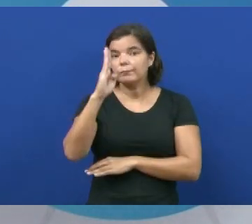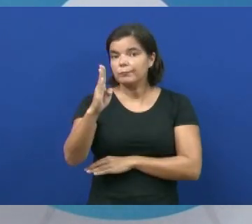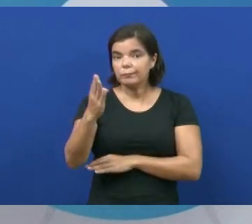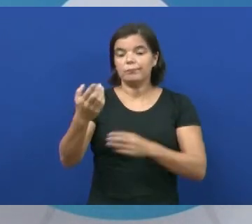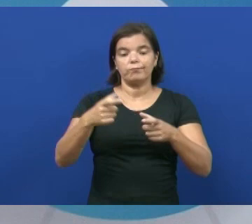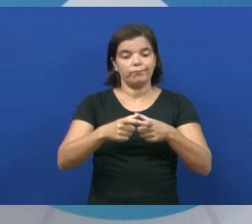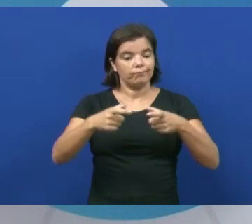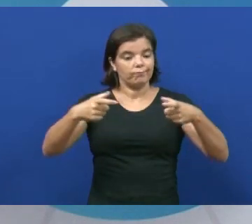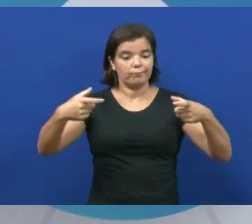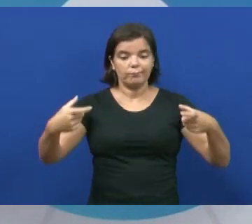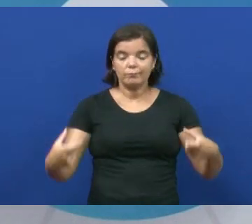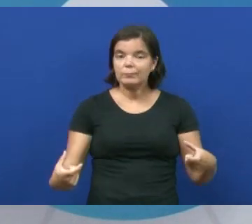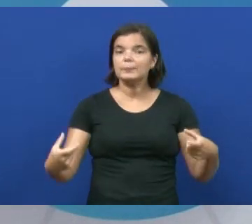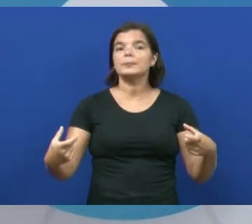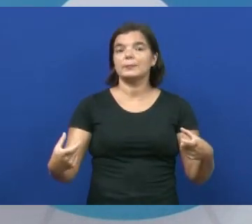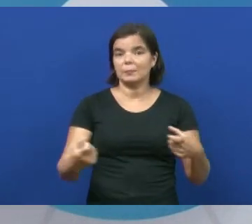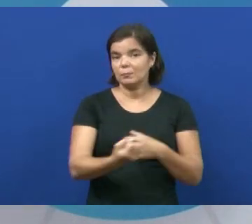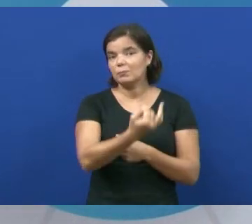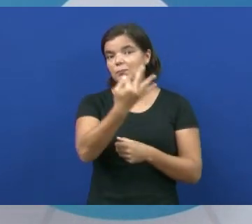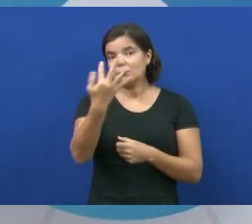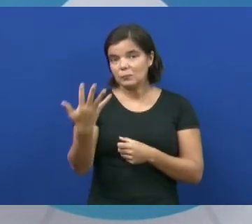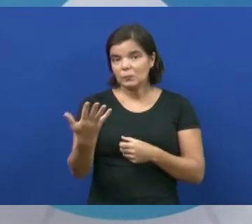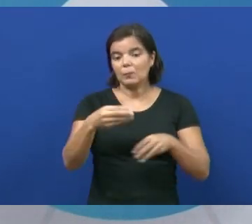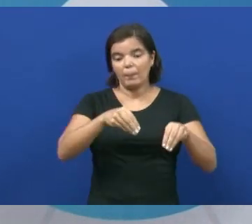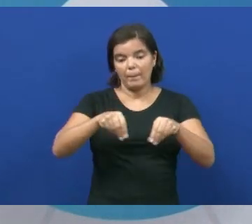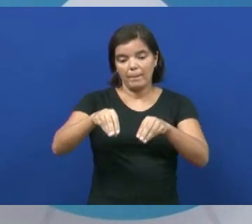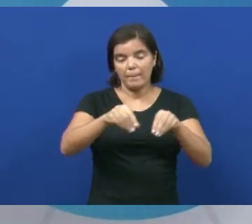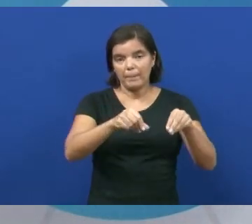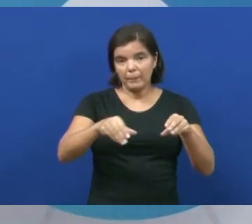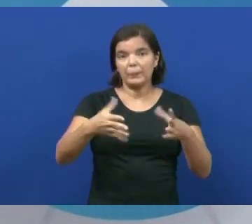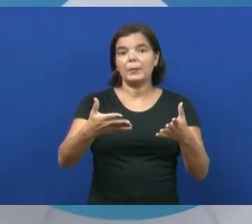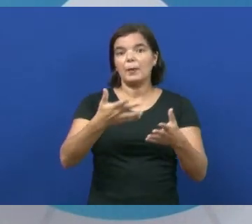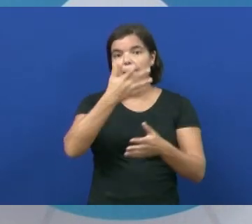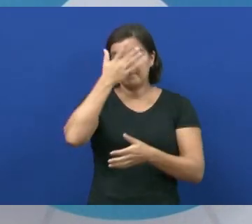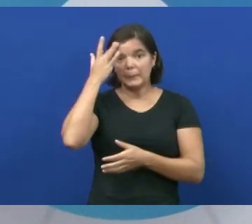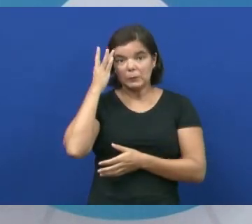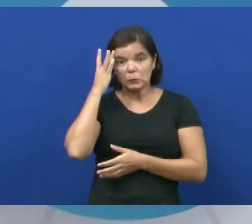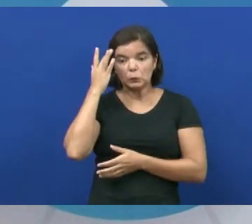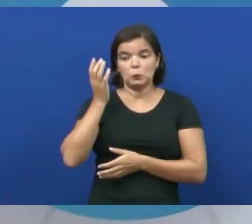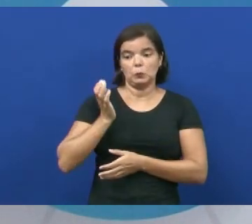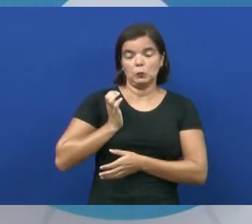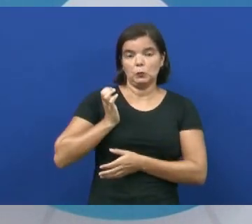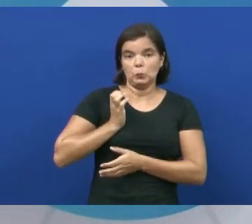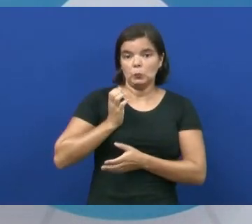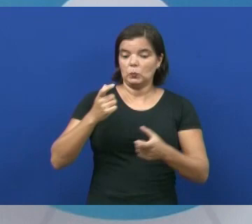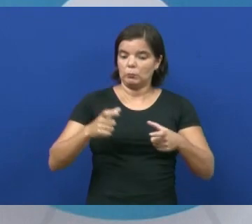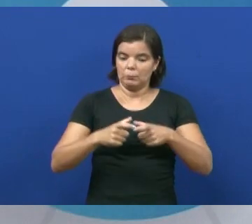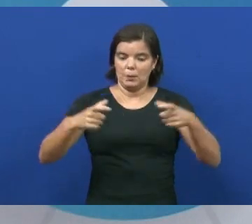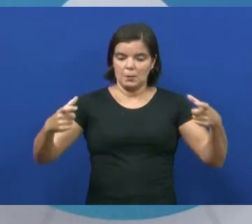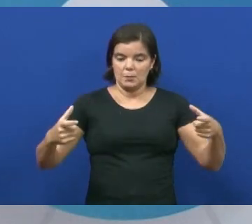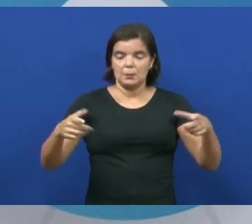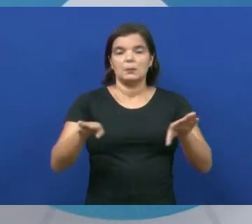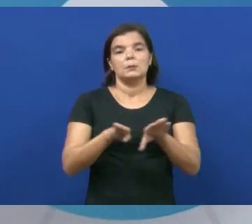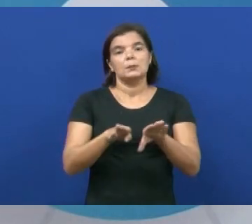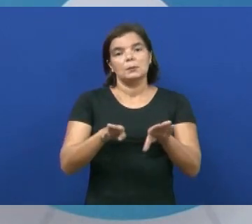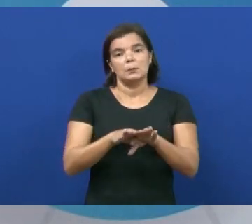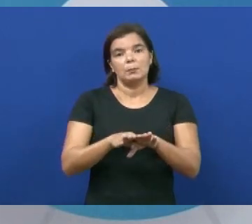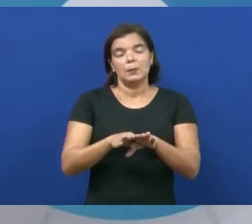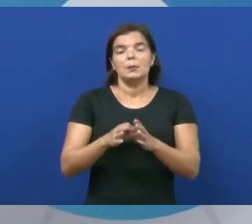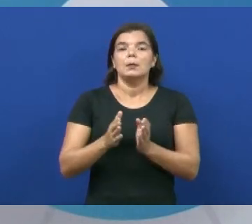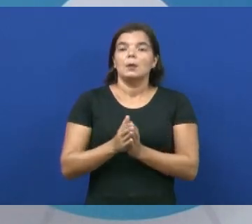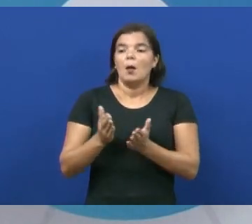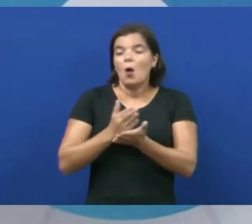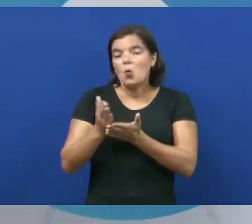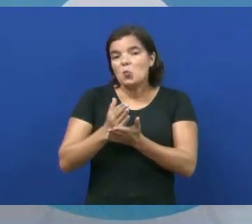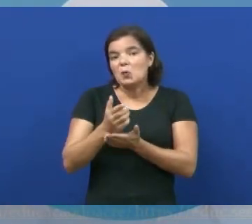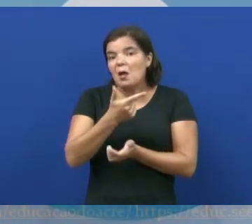da elevada, né, quantidade de terras nas mãos de muitos e aos demais,